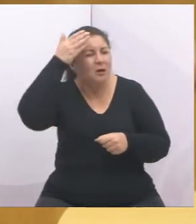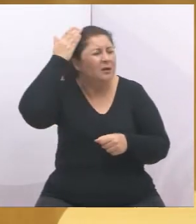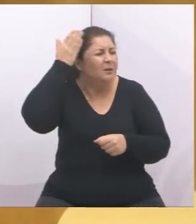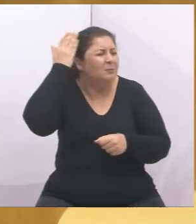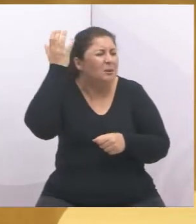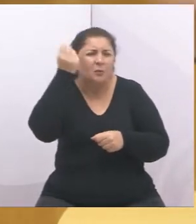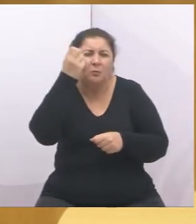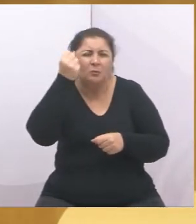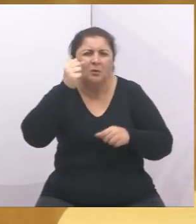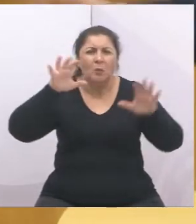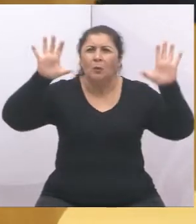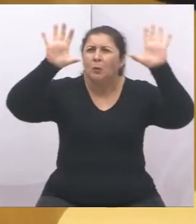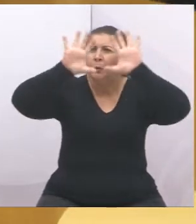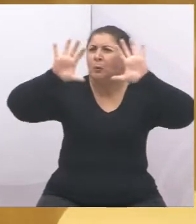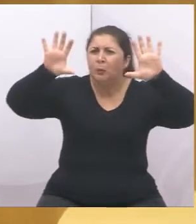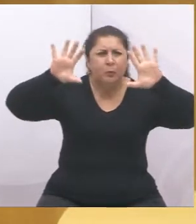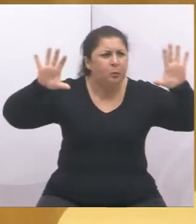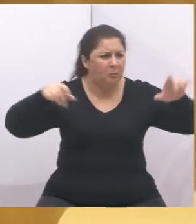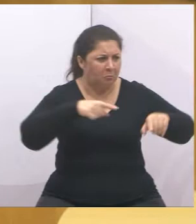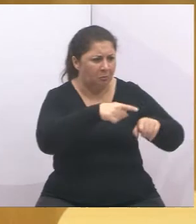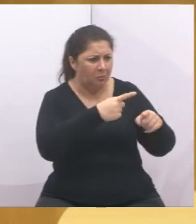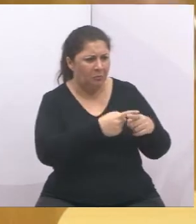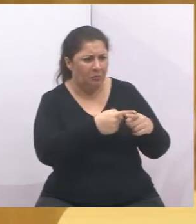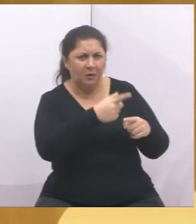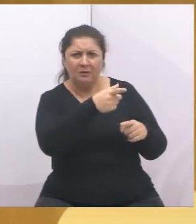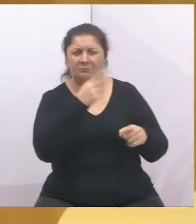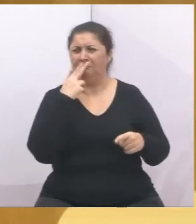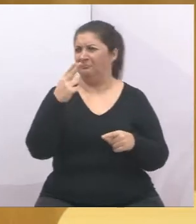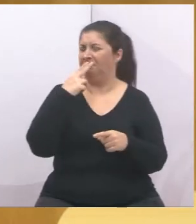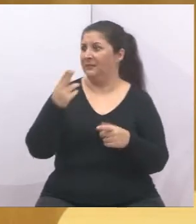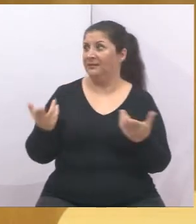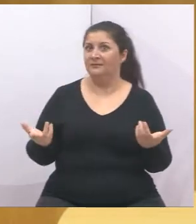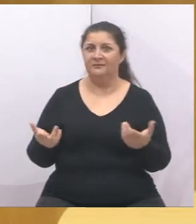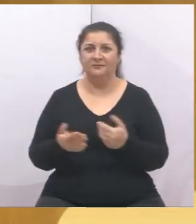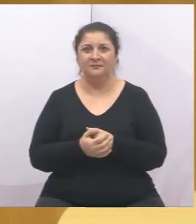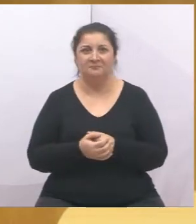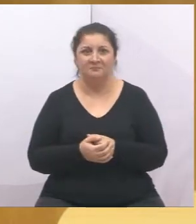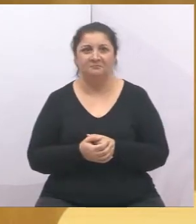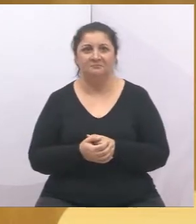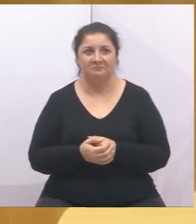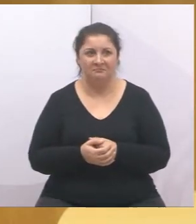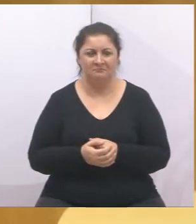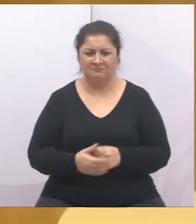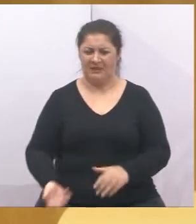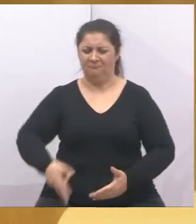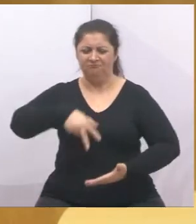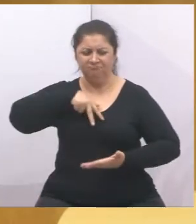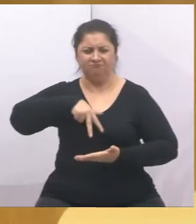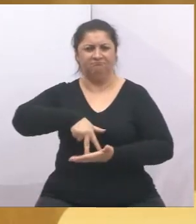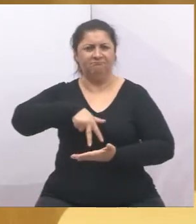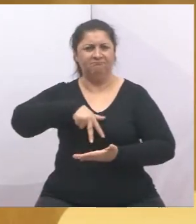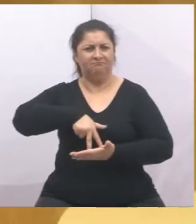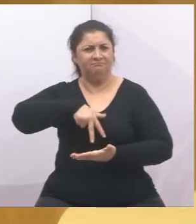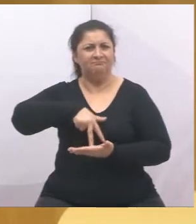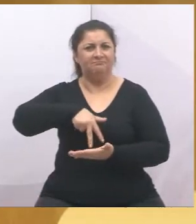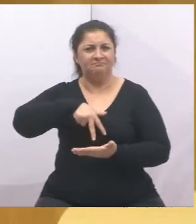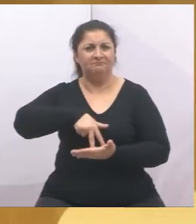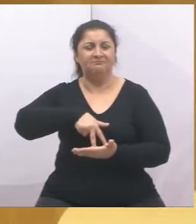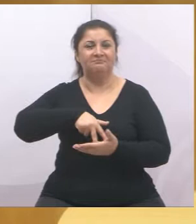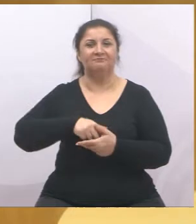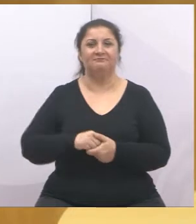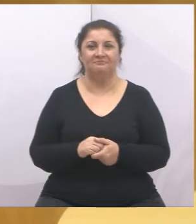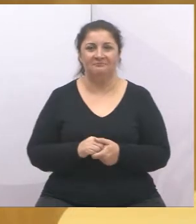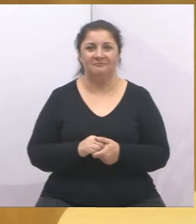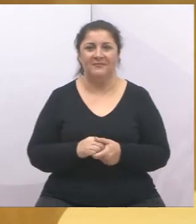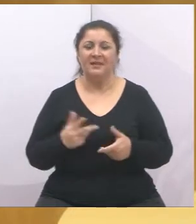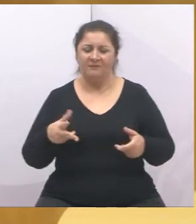meio daquela fumaceira do Dr. Rubens Amâncio, para tudo quanto é lado lá. E ele firme,